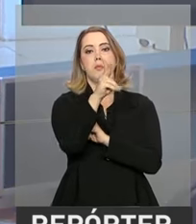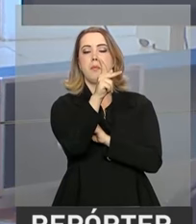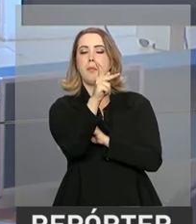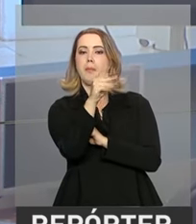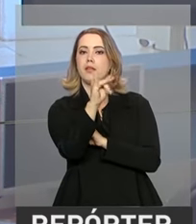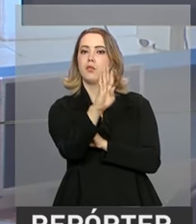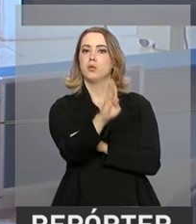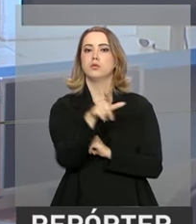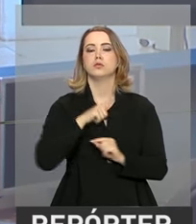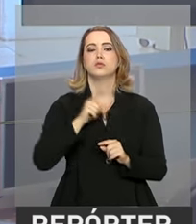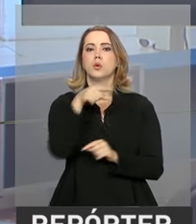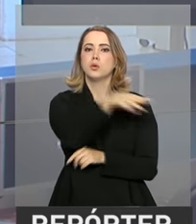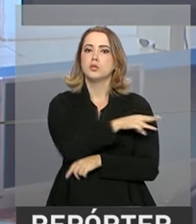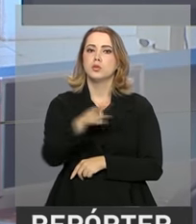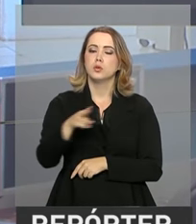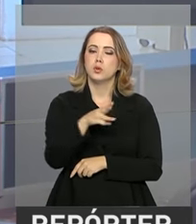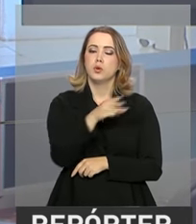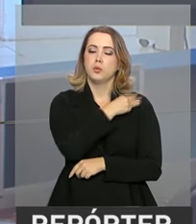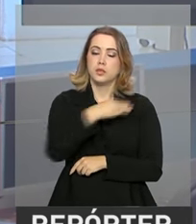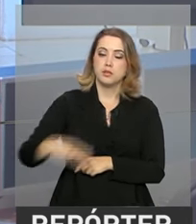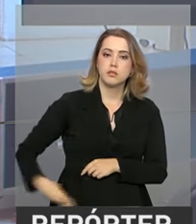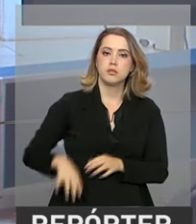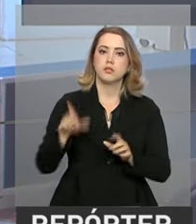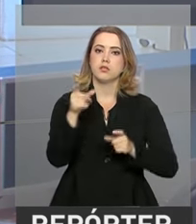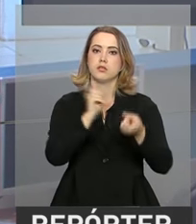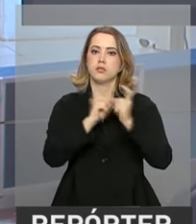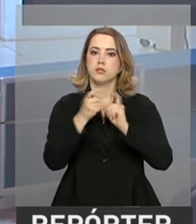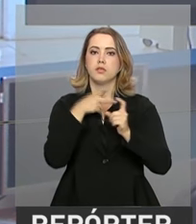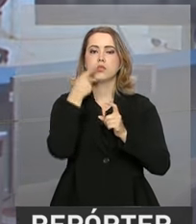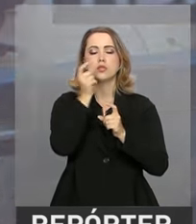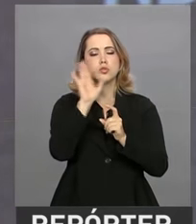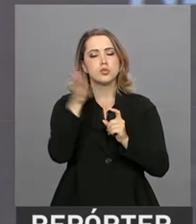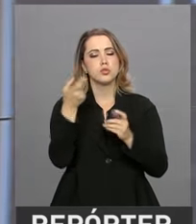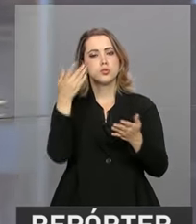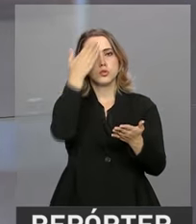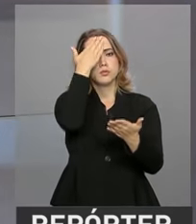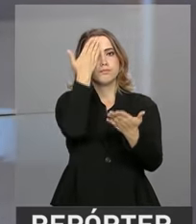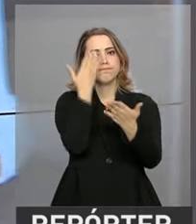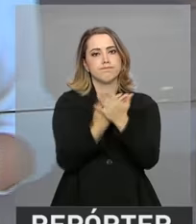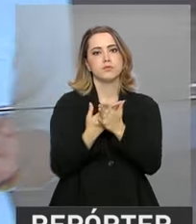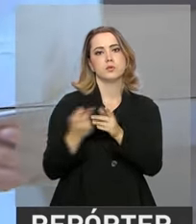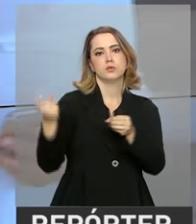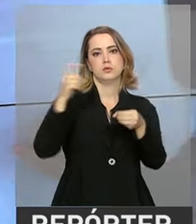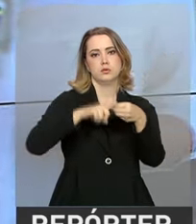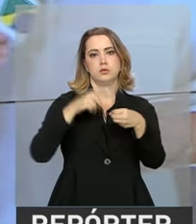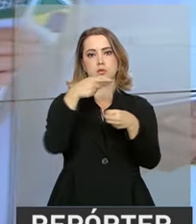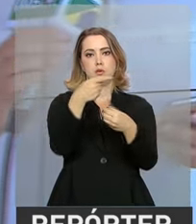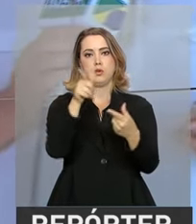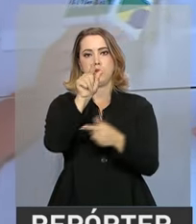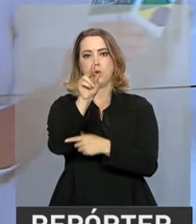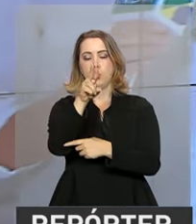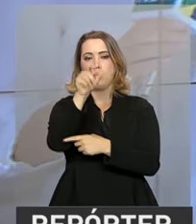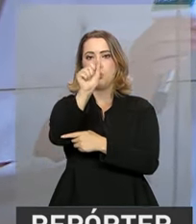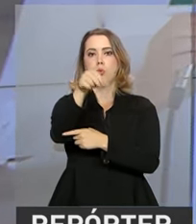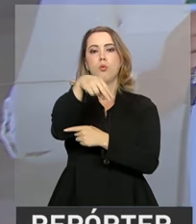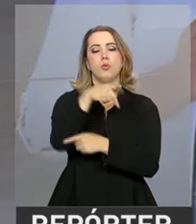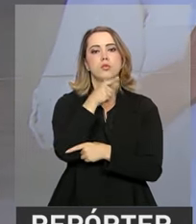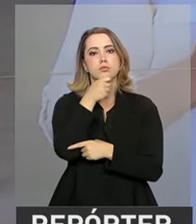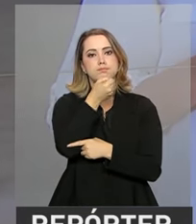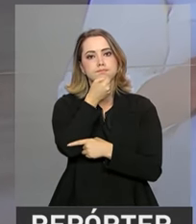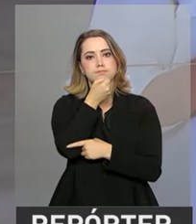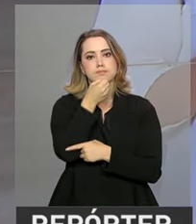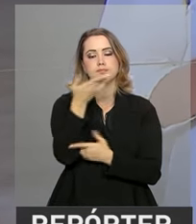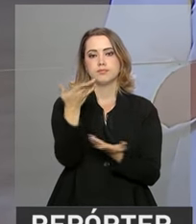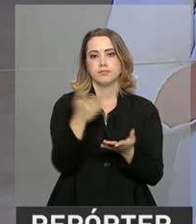Henrique Meirelles, diz que já existe uma recuperação da confiança. Ao vivo, a repórter Luana Karen tem as informações sobre esse assunto. Olá, Luana, boa